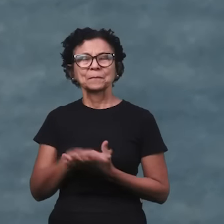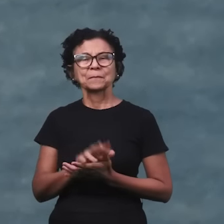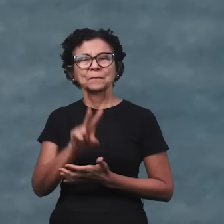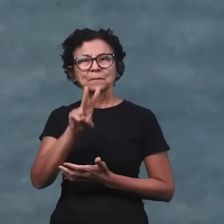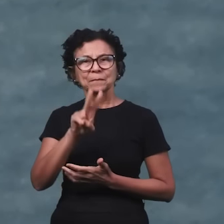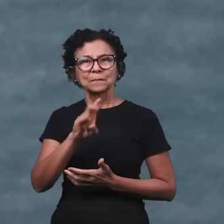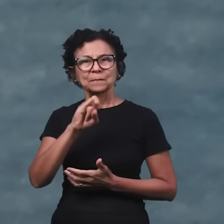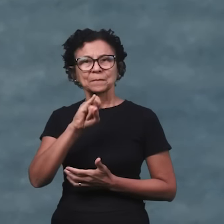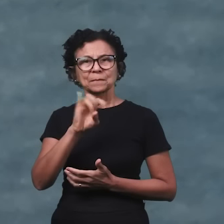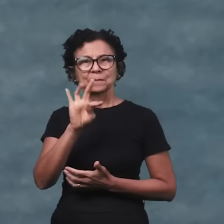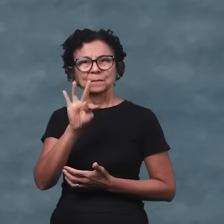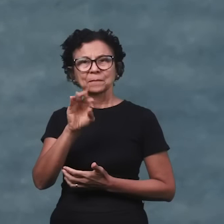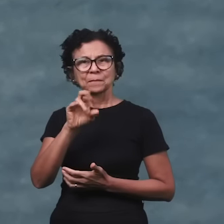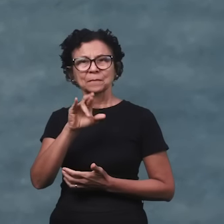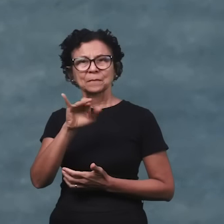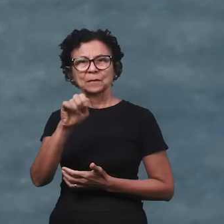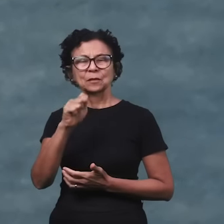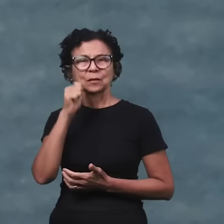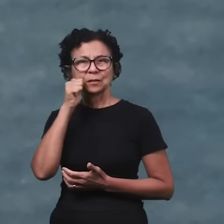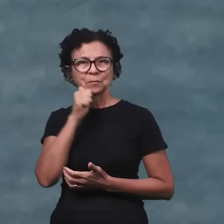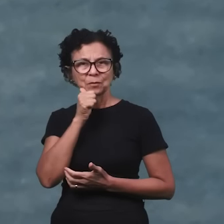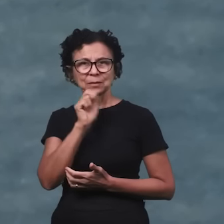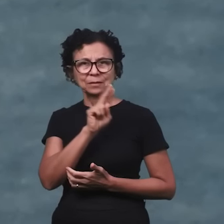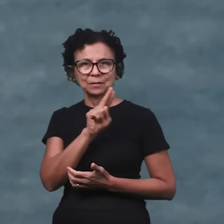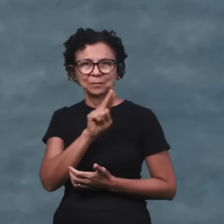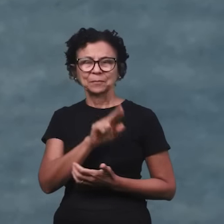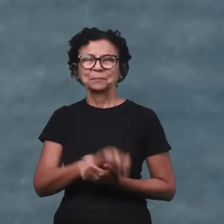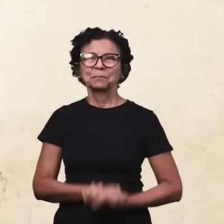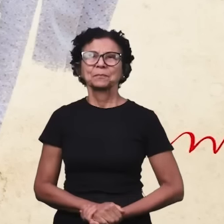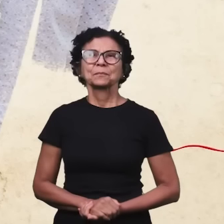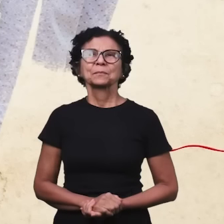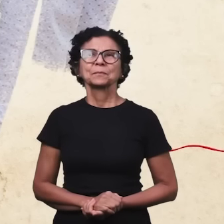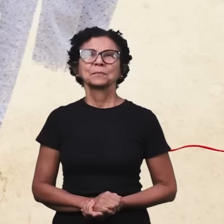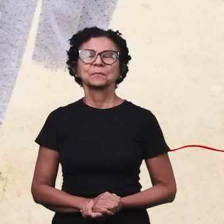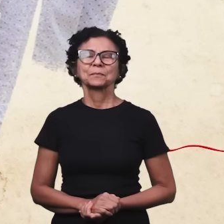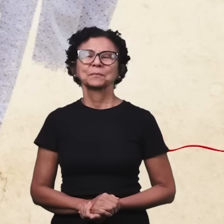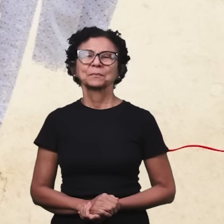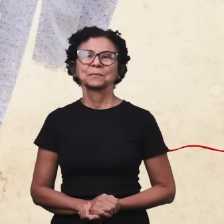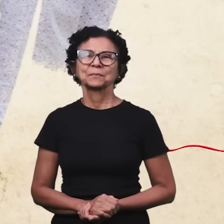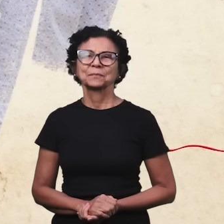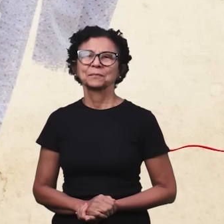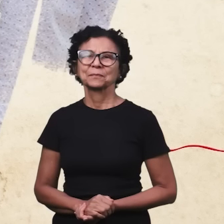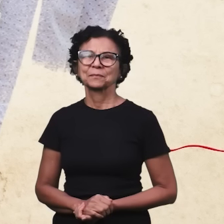Bernardes tem uma pergunta para fazer. Então, fala, jovem.